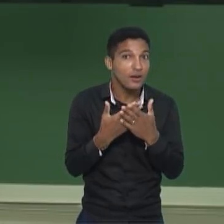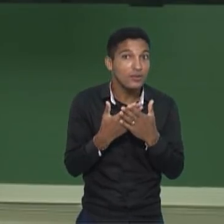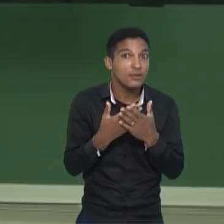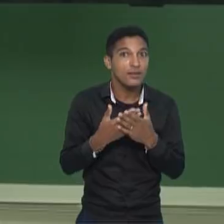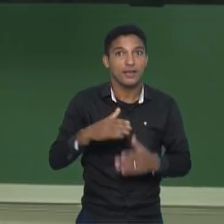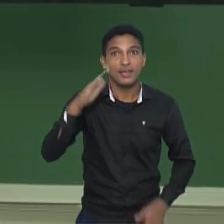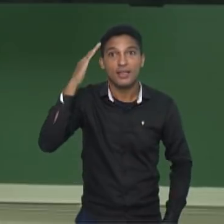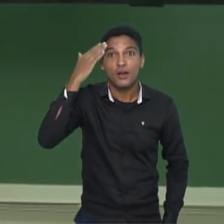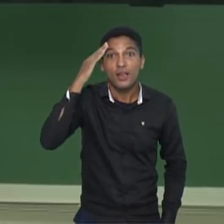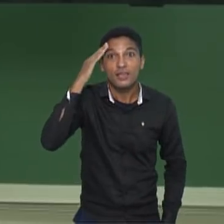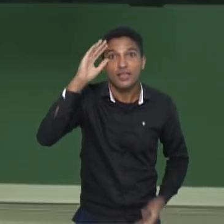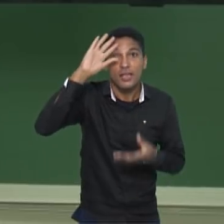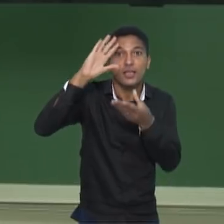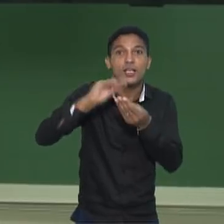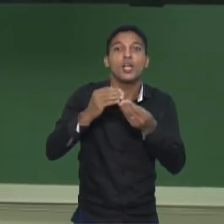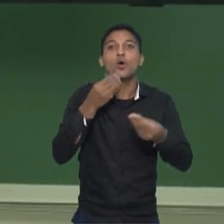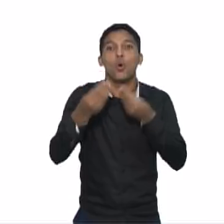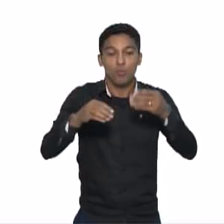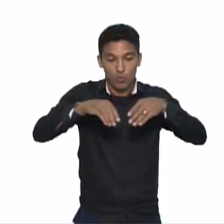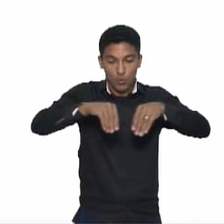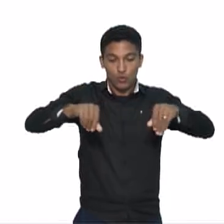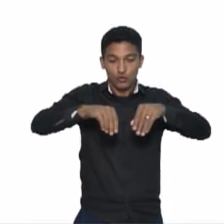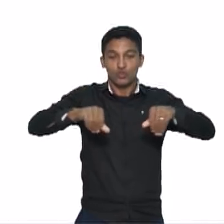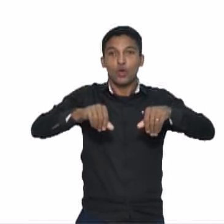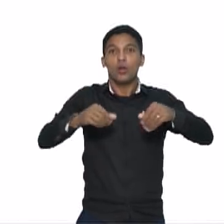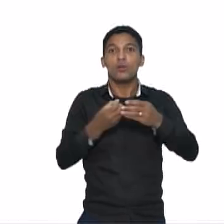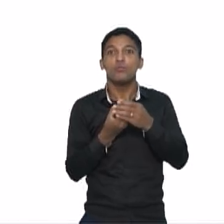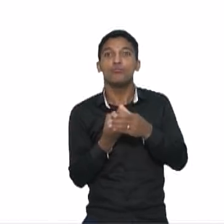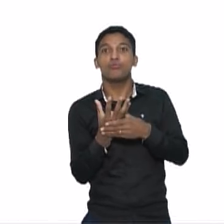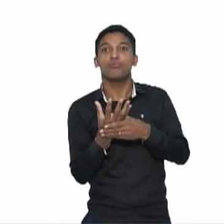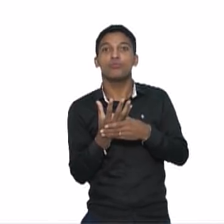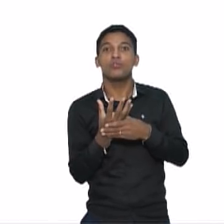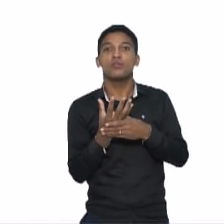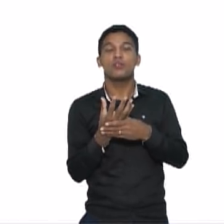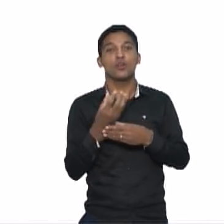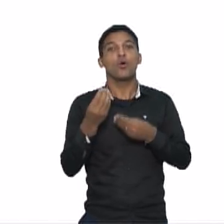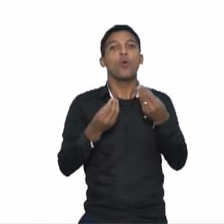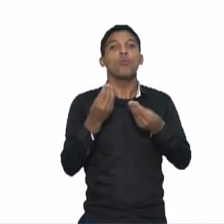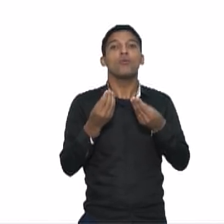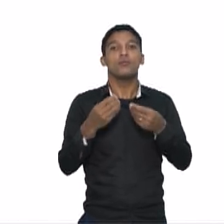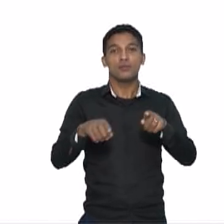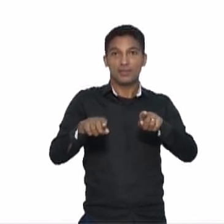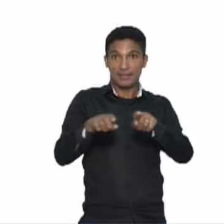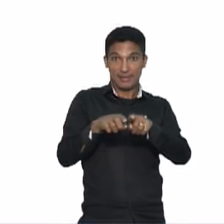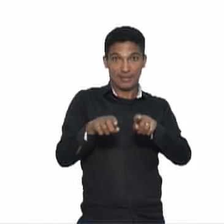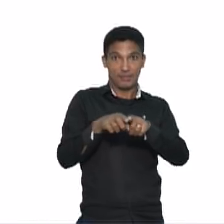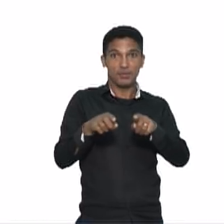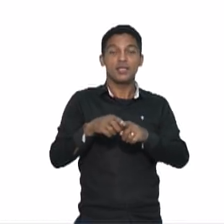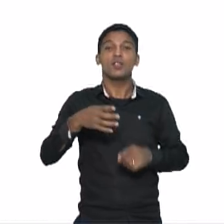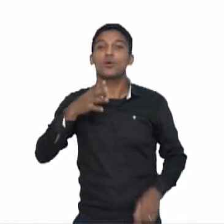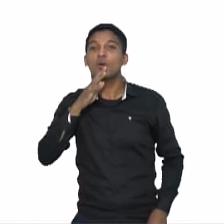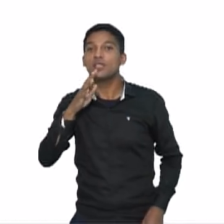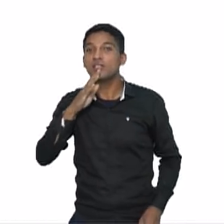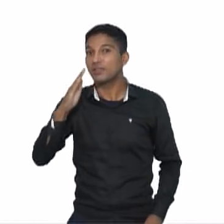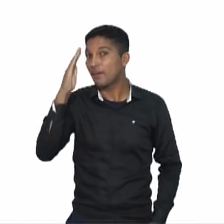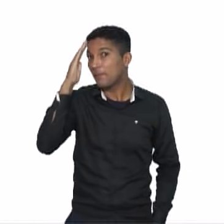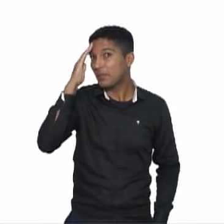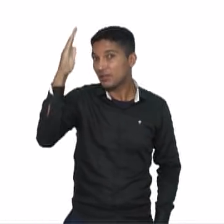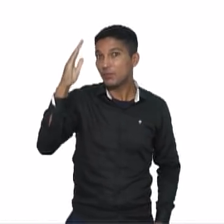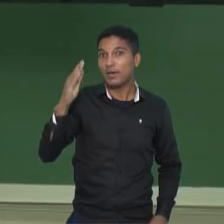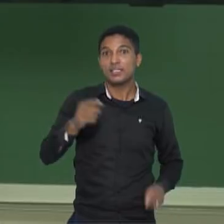como ocorre a formação do solo, conhecer os principais tipos de solo